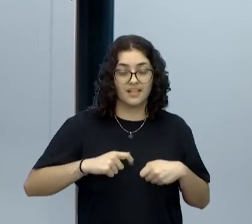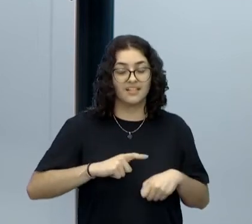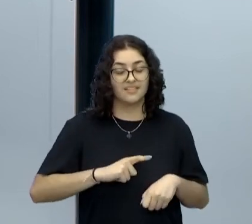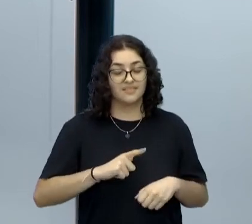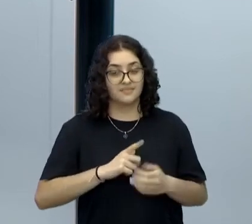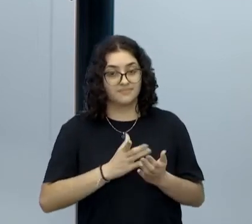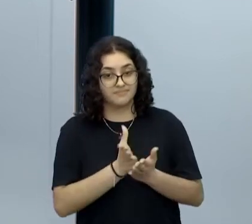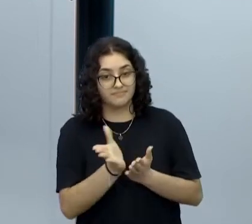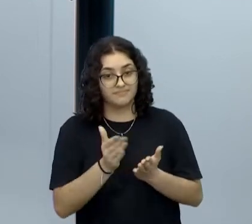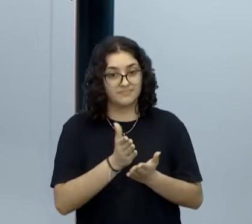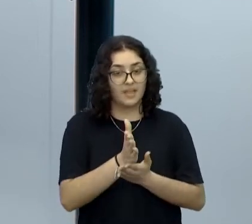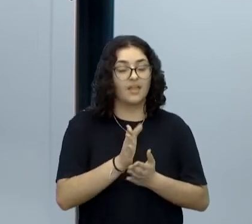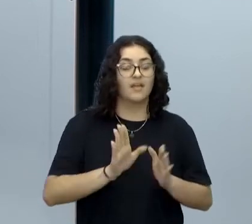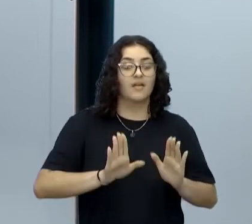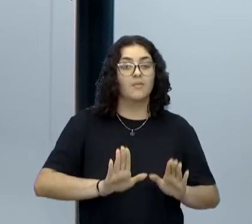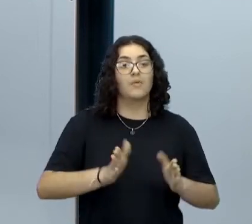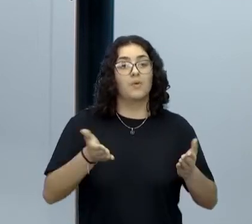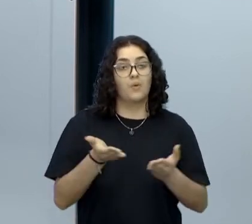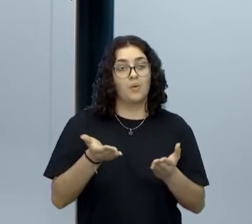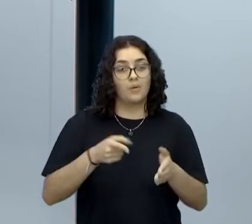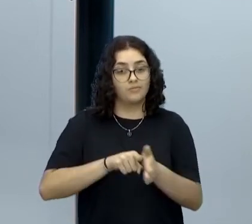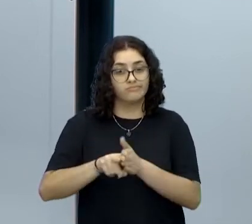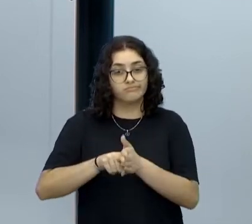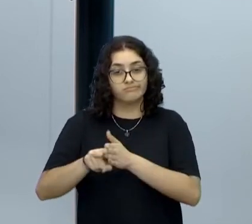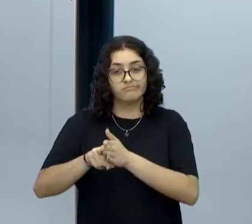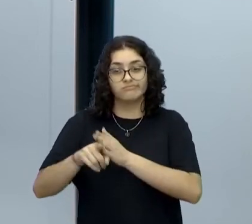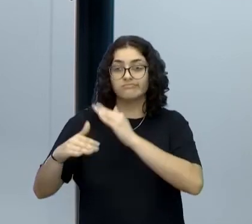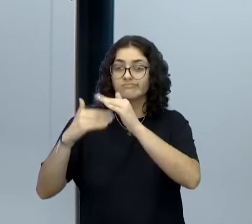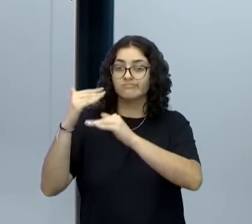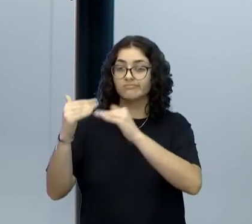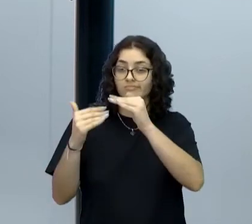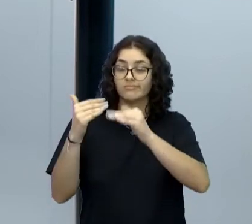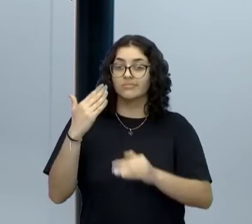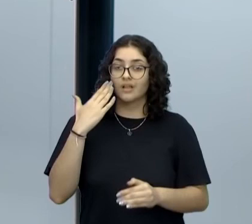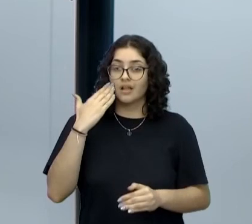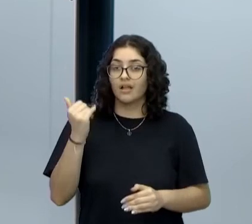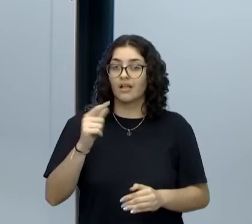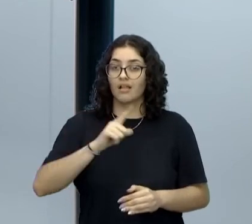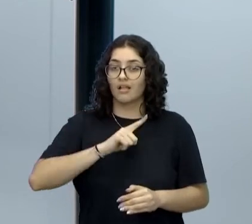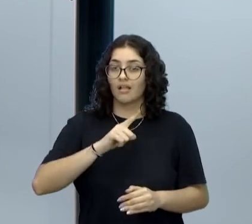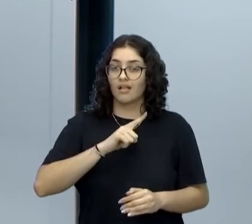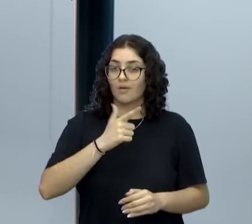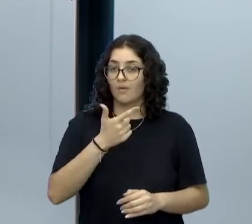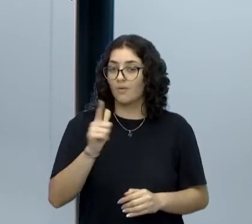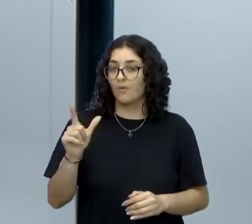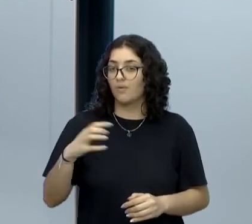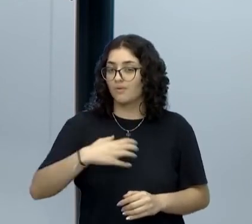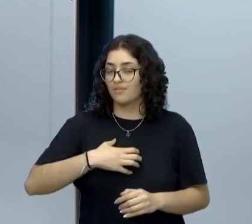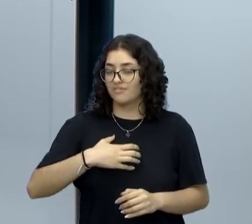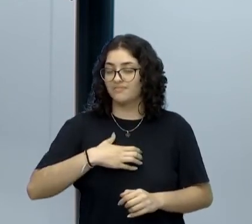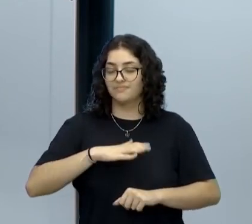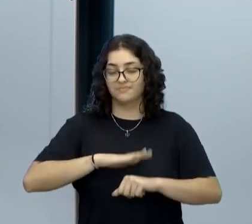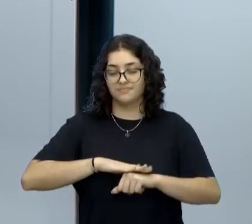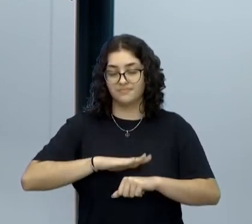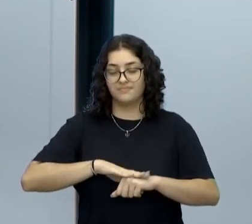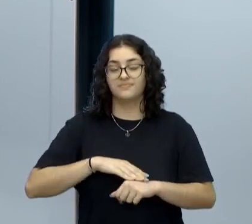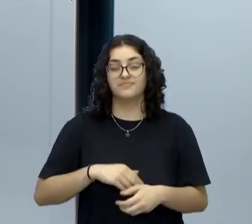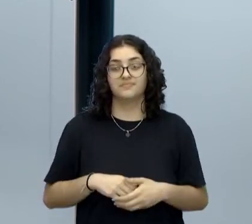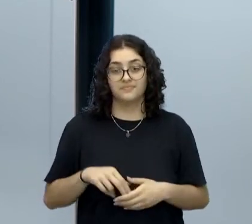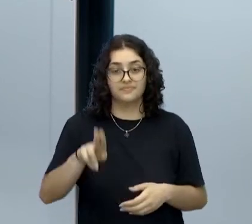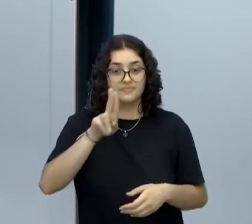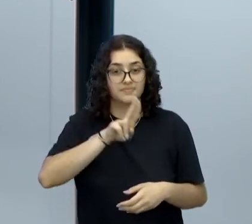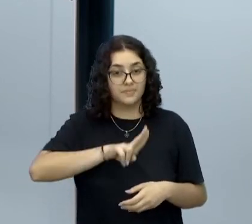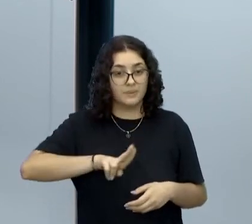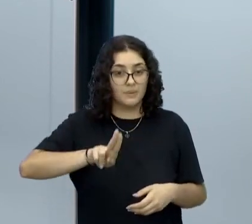tá? Lógico que hoje, com pesquisas e desenvolvimentos, a gente já sabe que existem outras formas de você fazer o